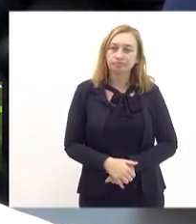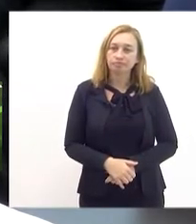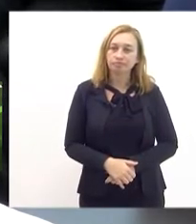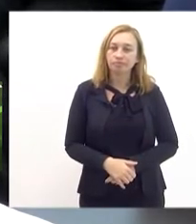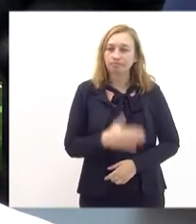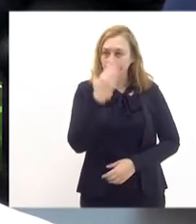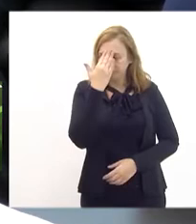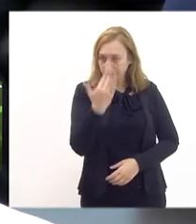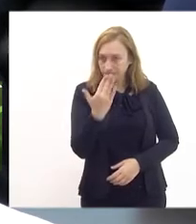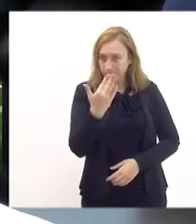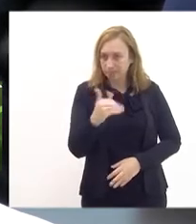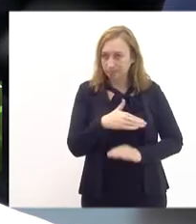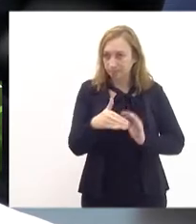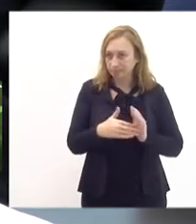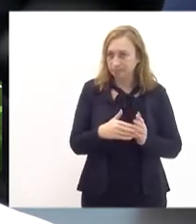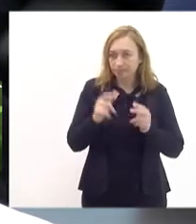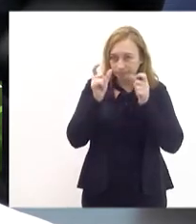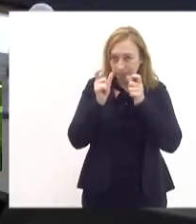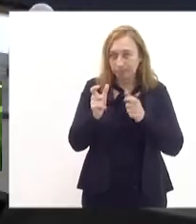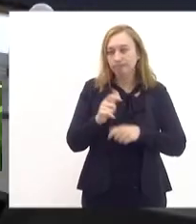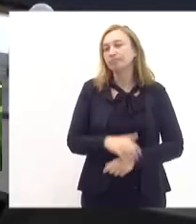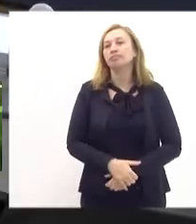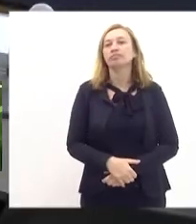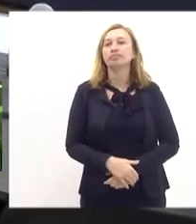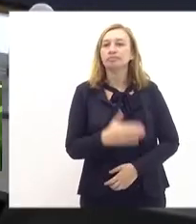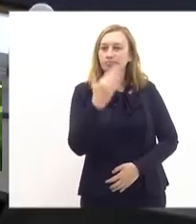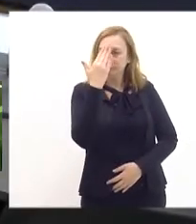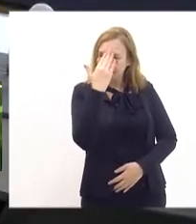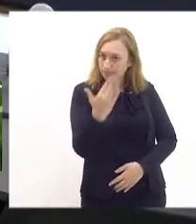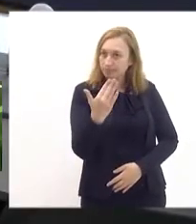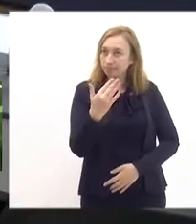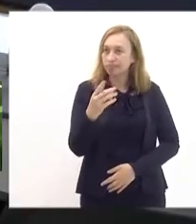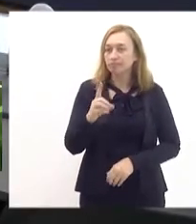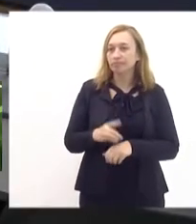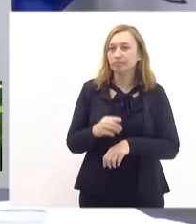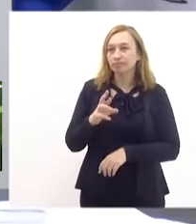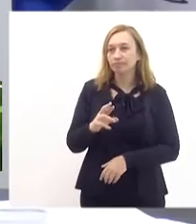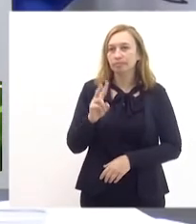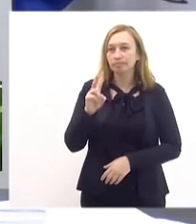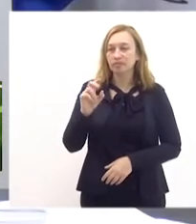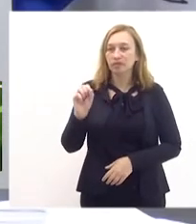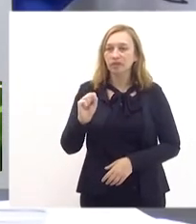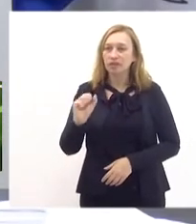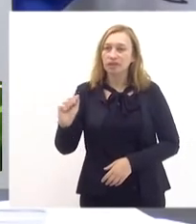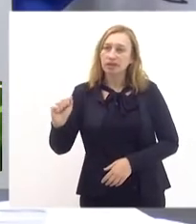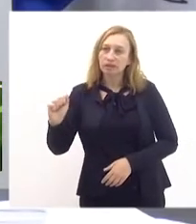Eu agradeço a todos a atenção. Obrigado, doutora Vanessa.